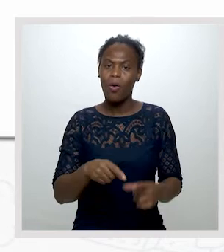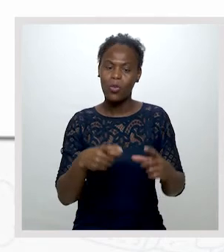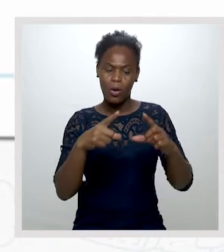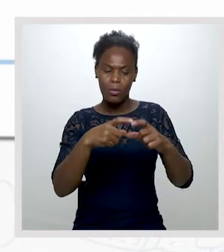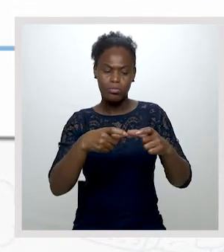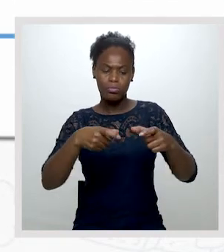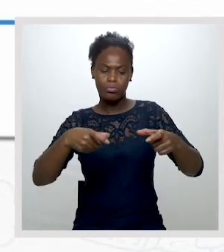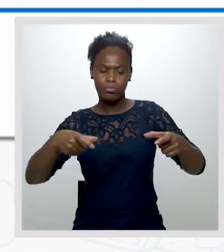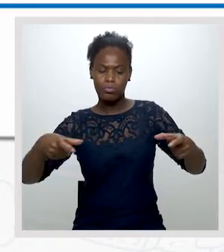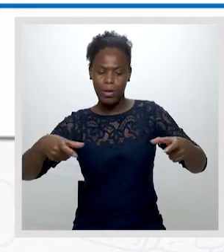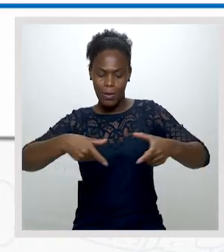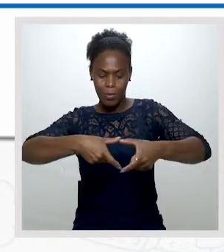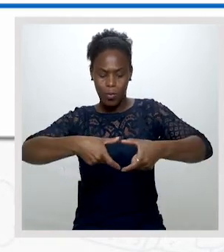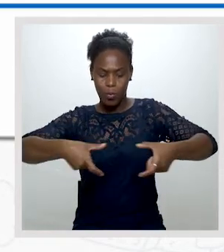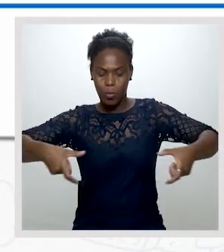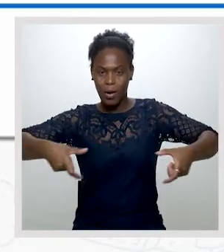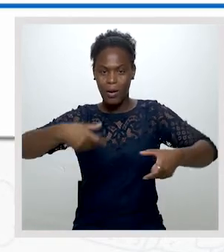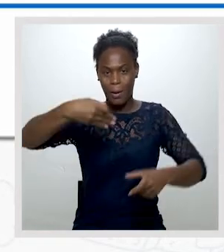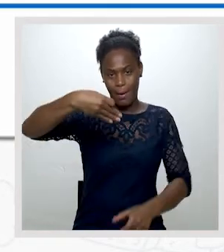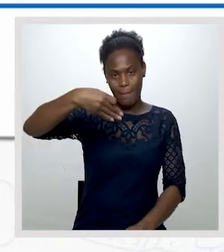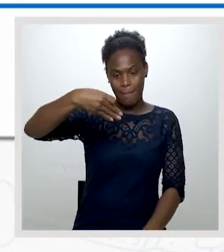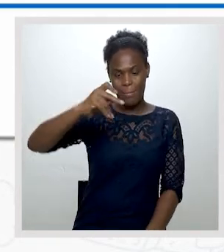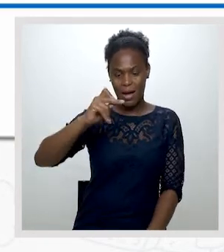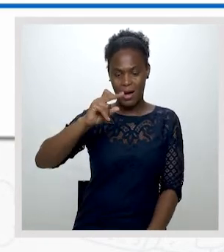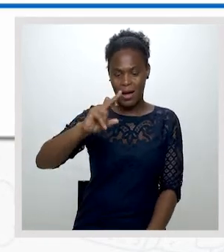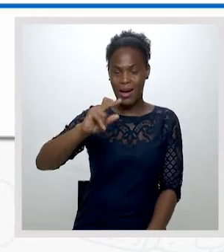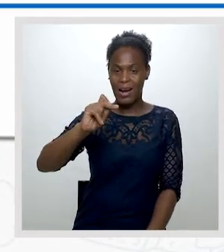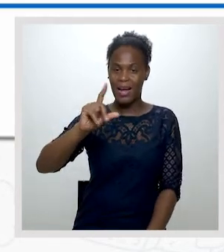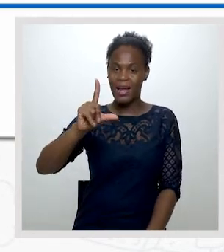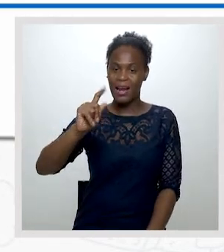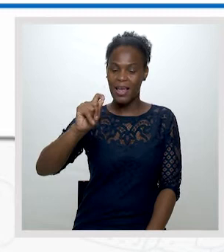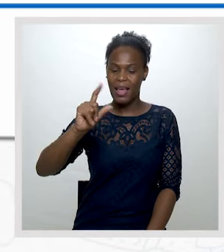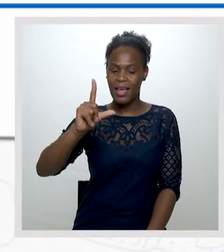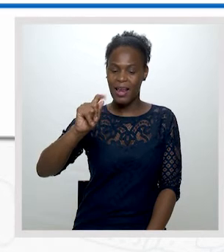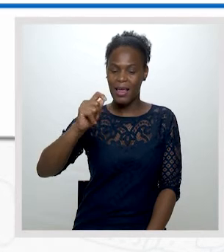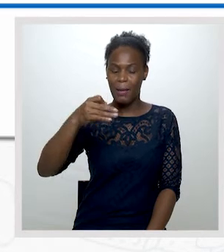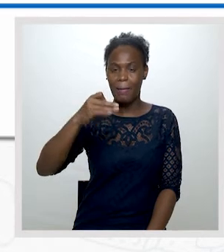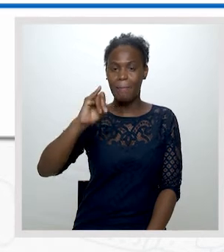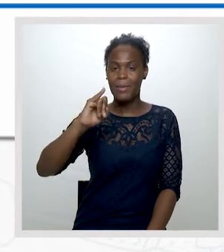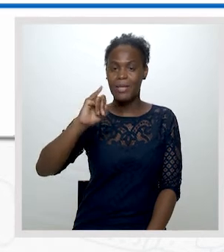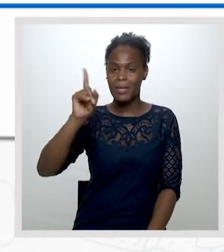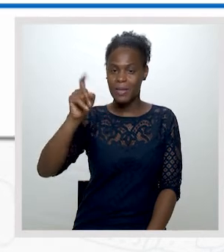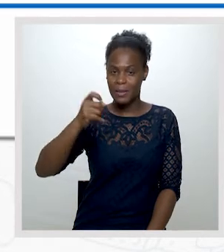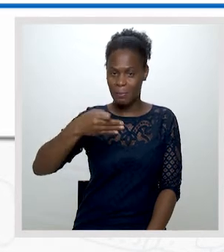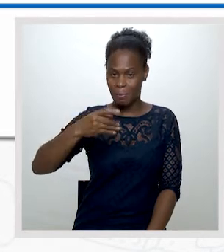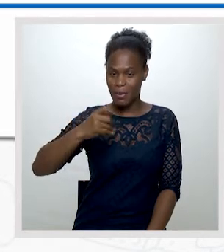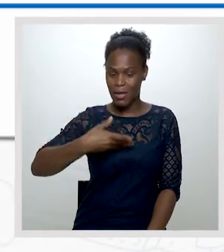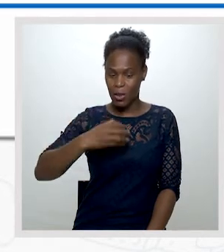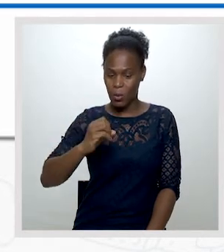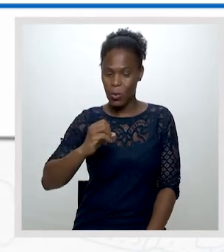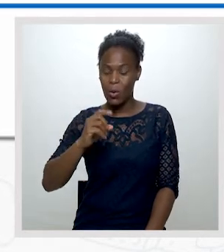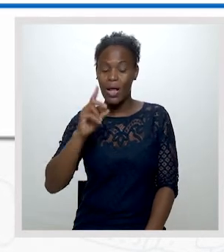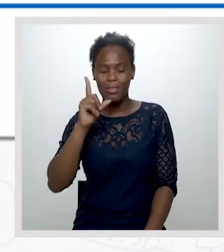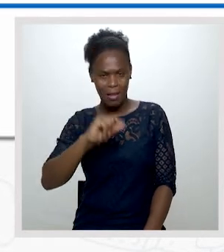Paralelepípedo também é um poliedro. O paralelepípedo, as faces